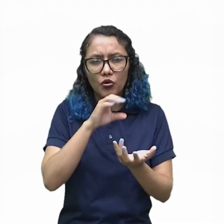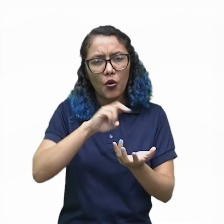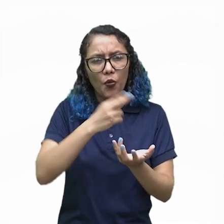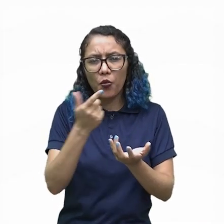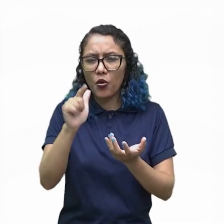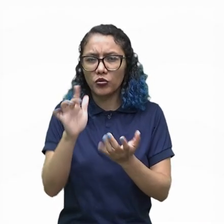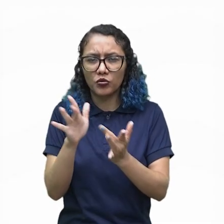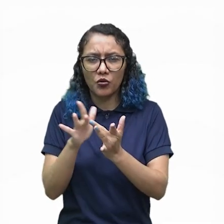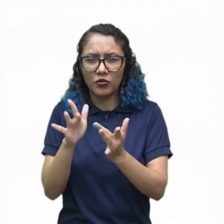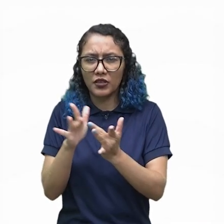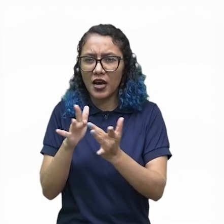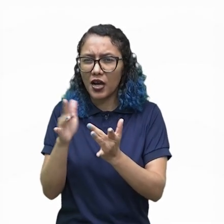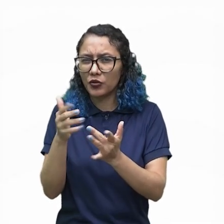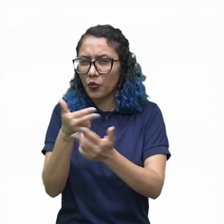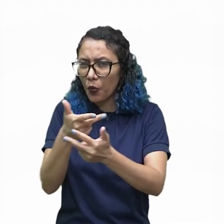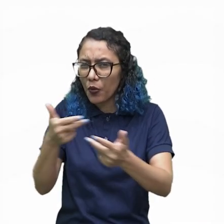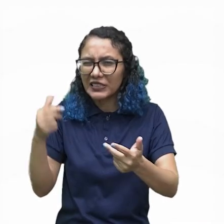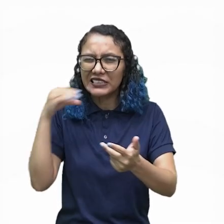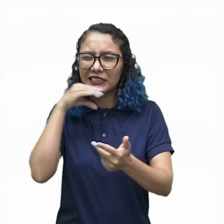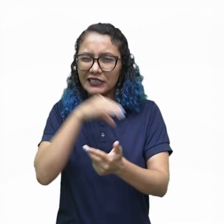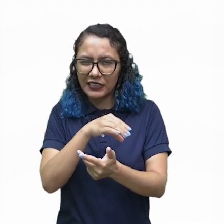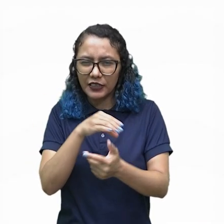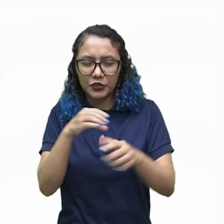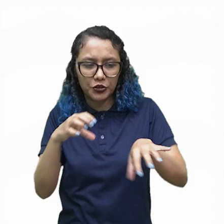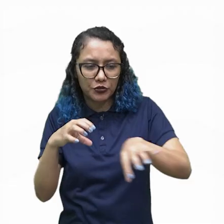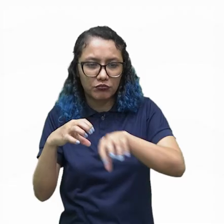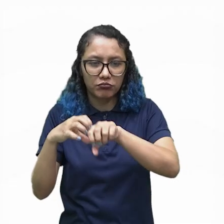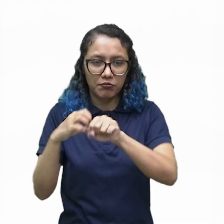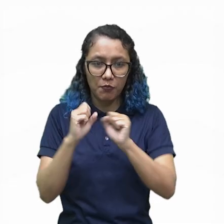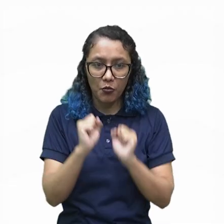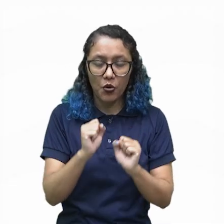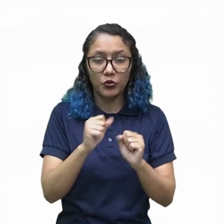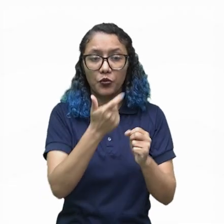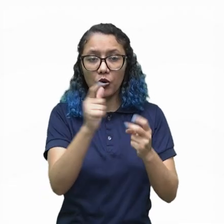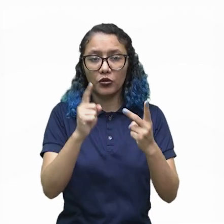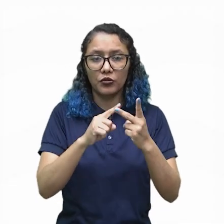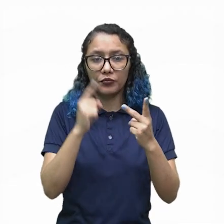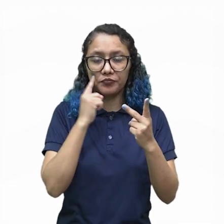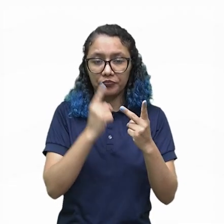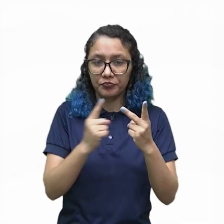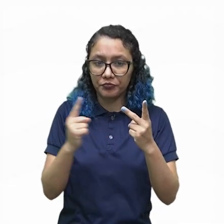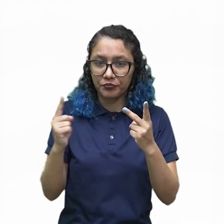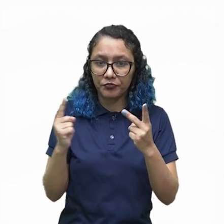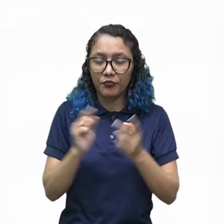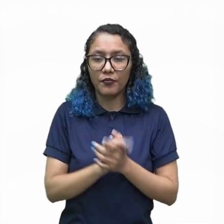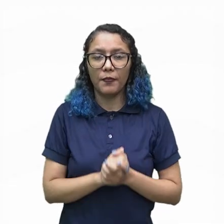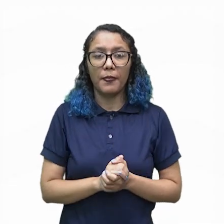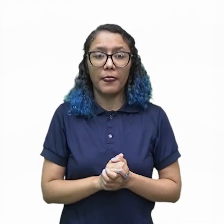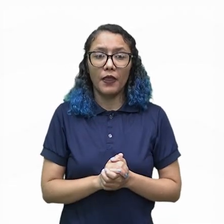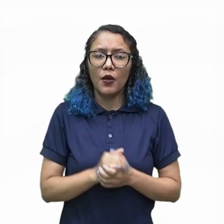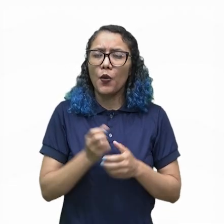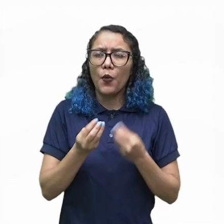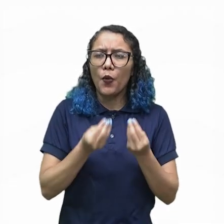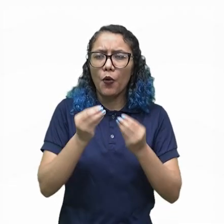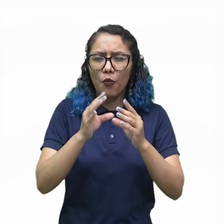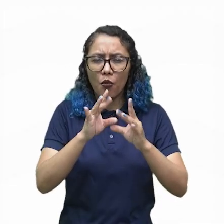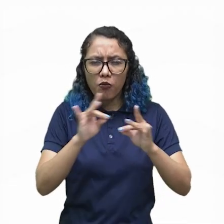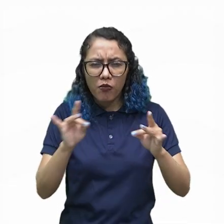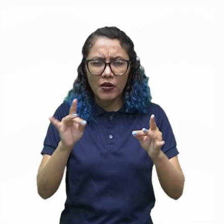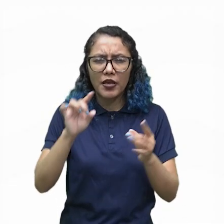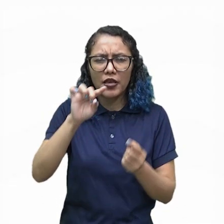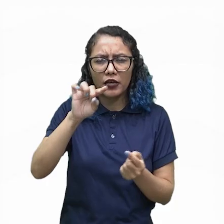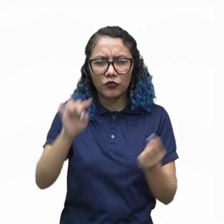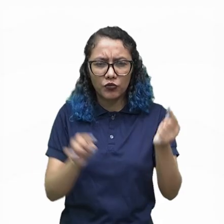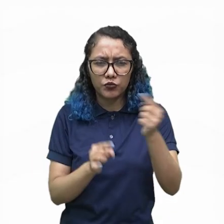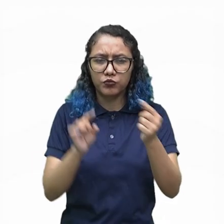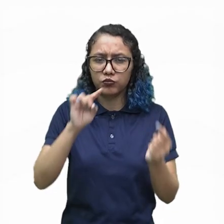quente. Já no caso da convecção, né, ocorre a transferência de calor em fluidos, e no caso, os